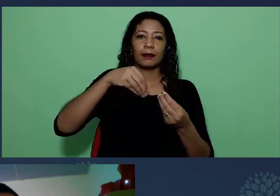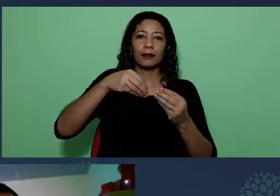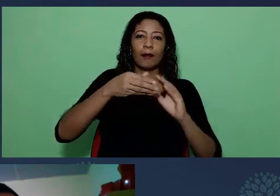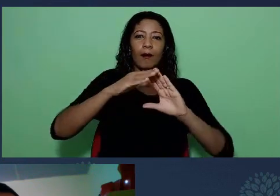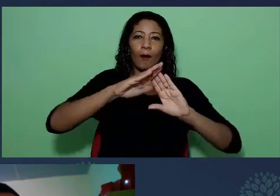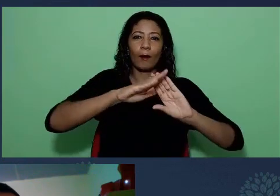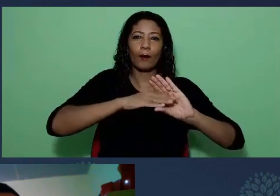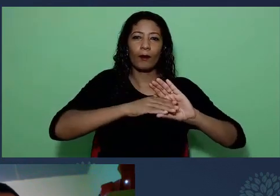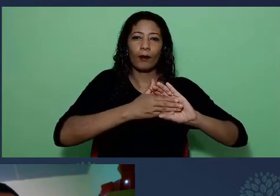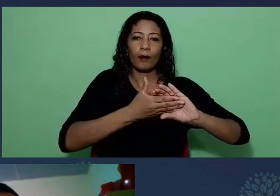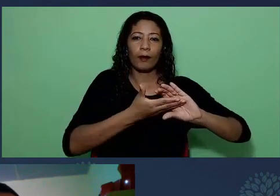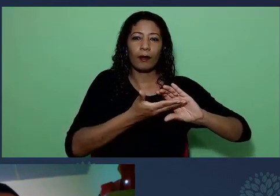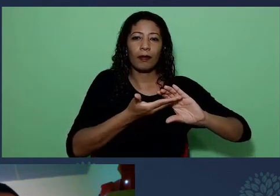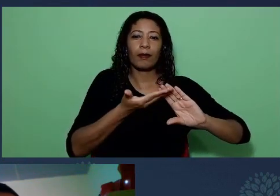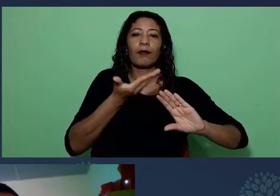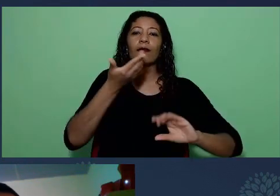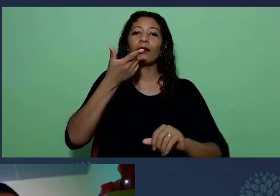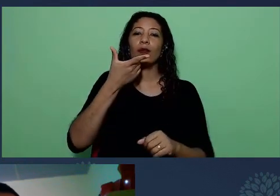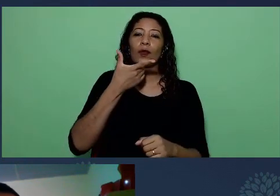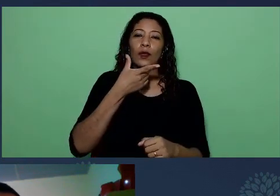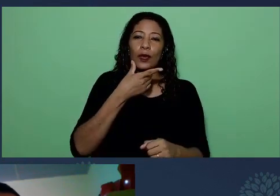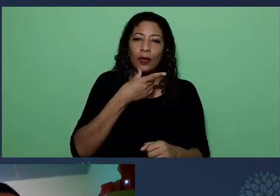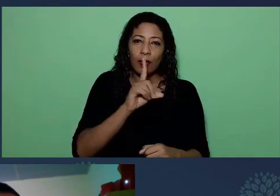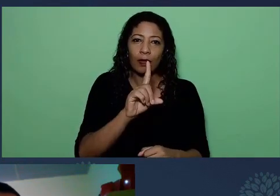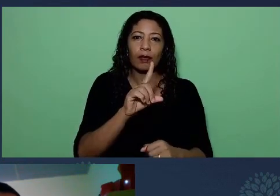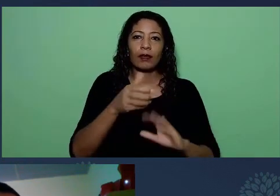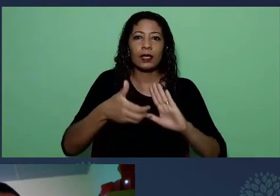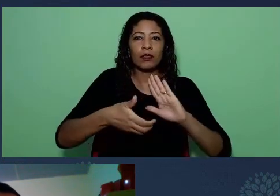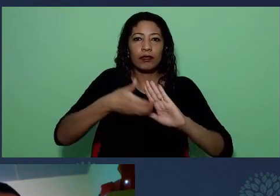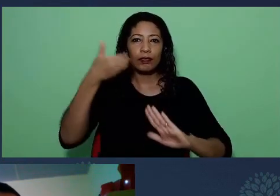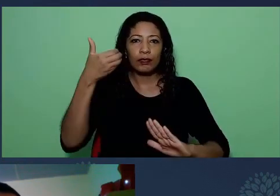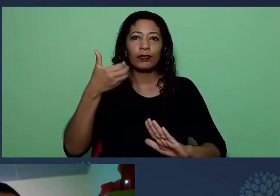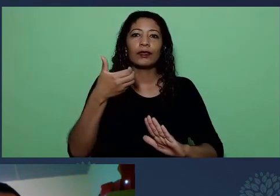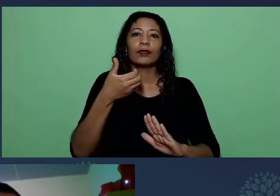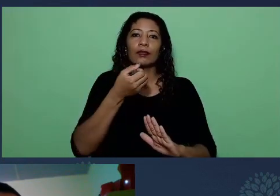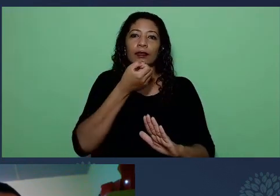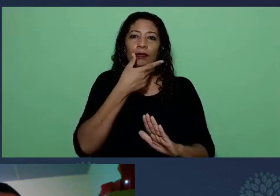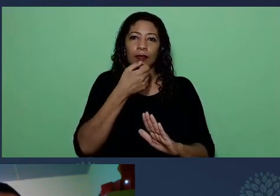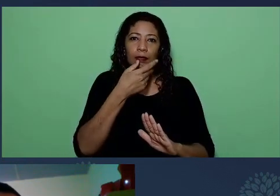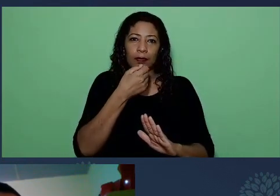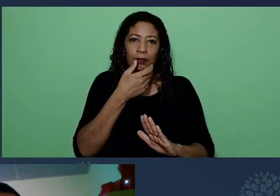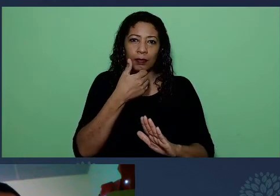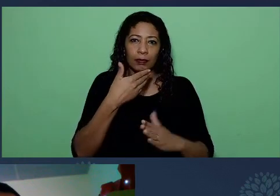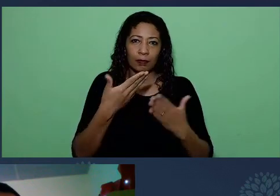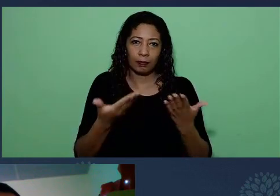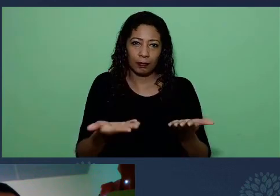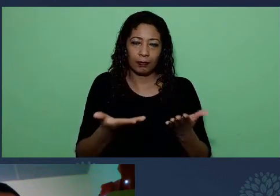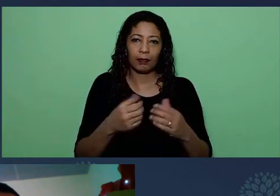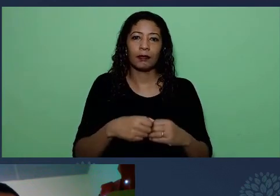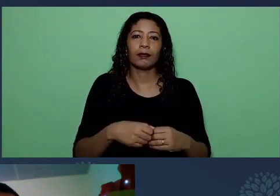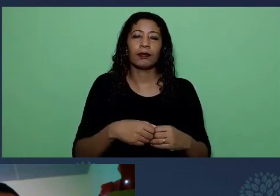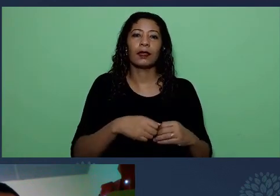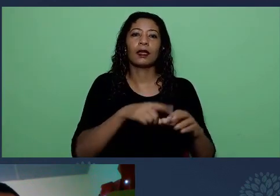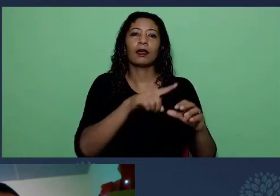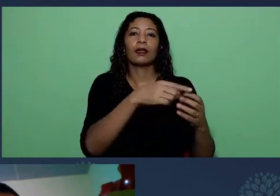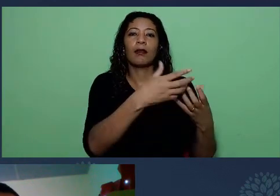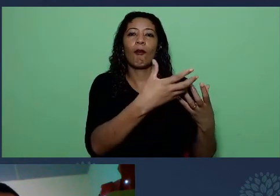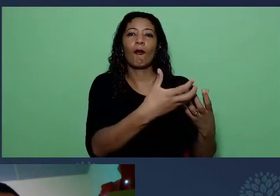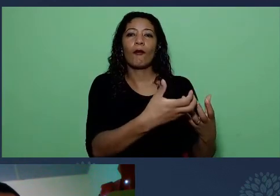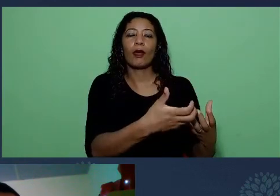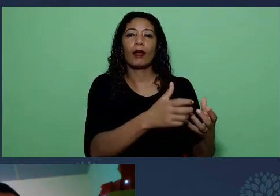o excesso de corticoide inalatório que está ali, ou de broncodilatador, e deixe secar